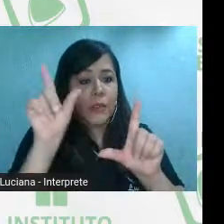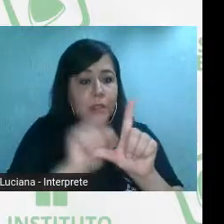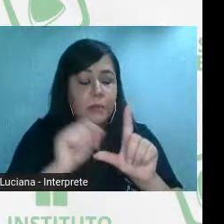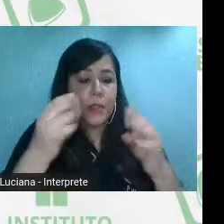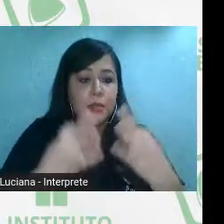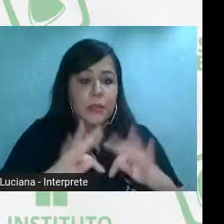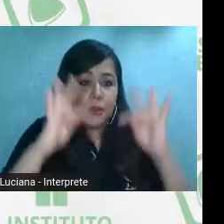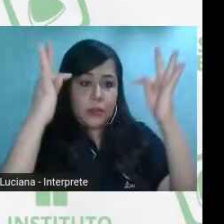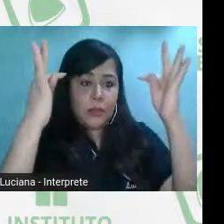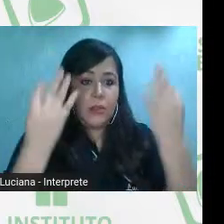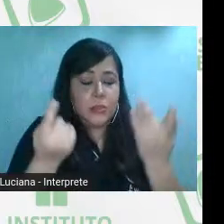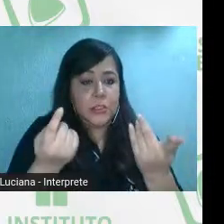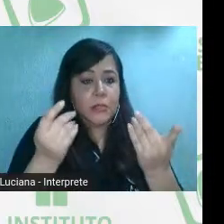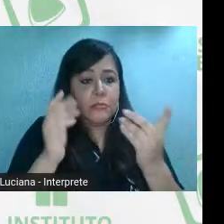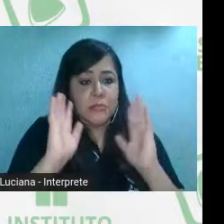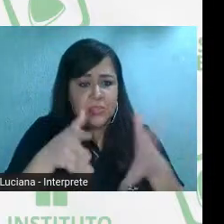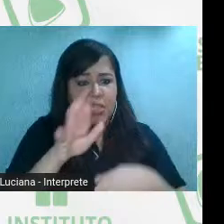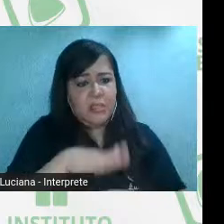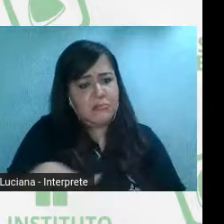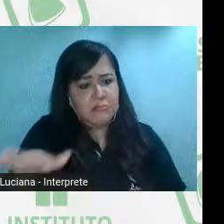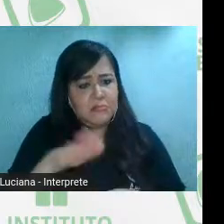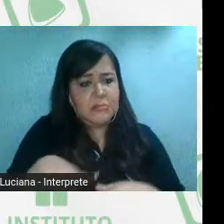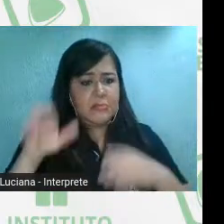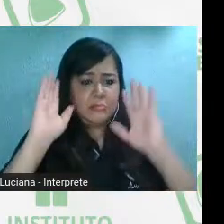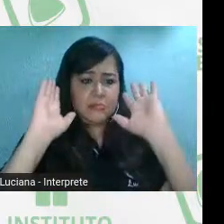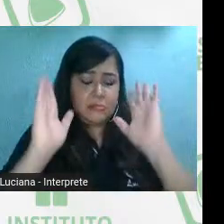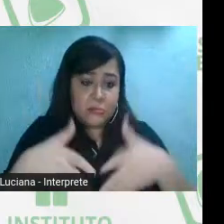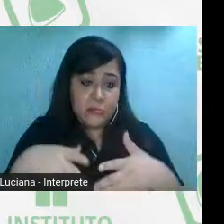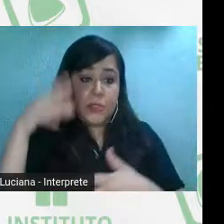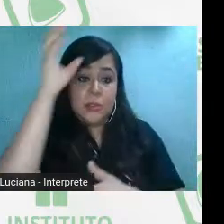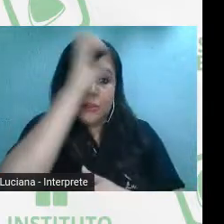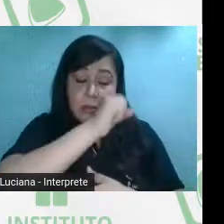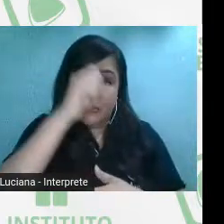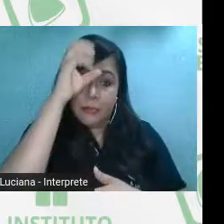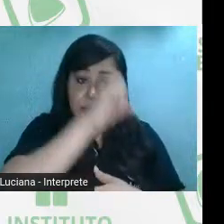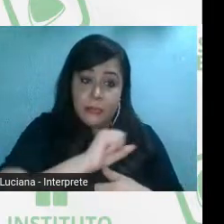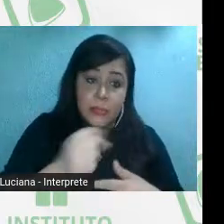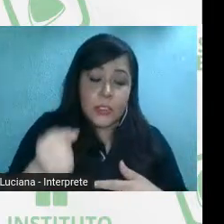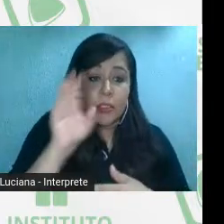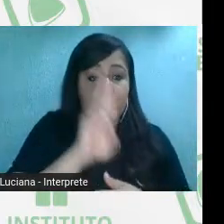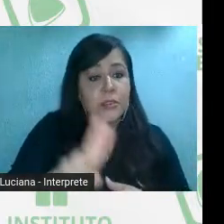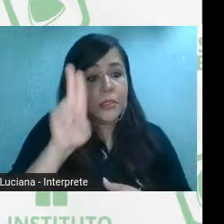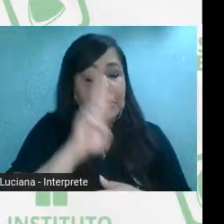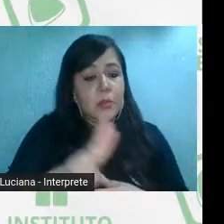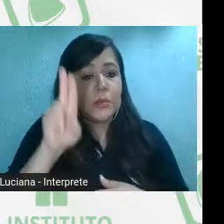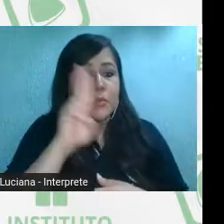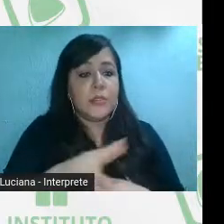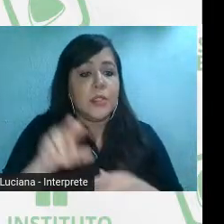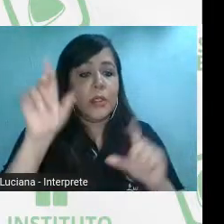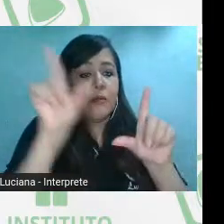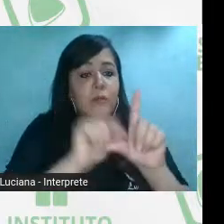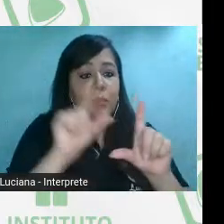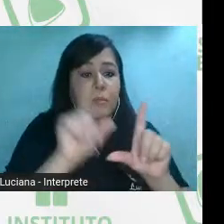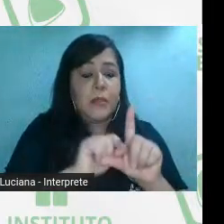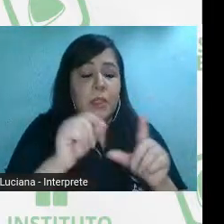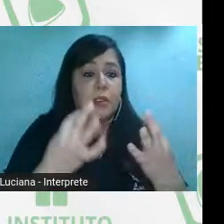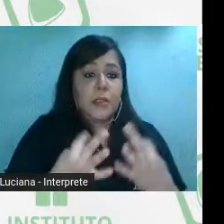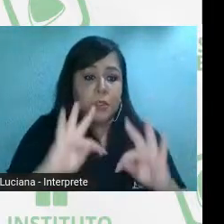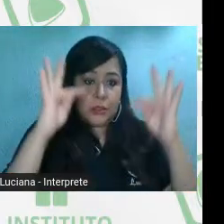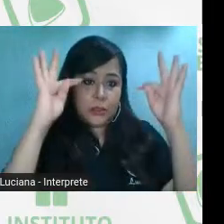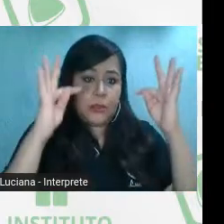natural. E uma aula que não tenha essa associação torna-se, na visão do